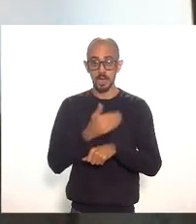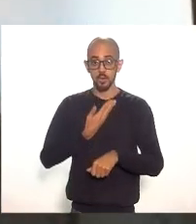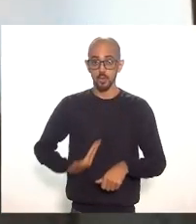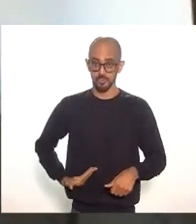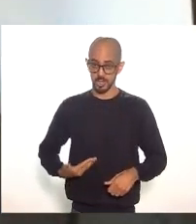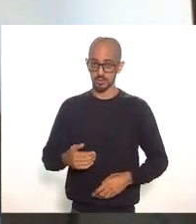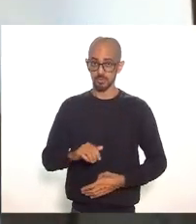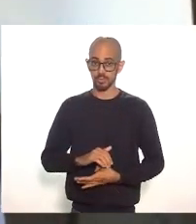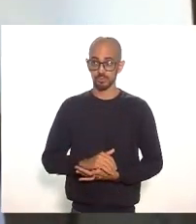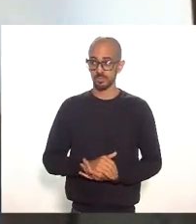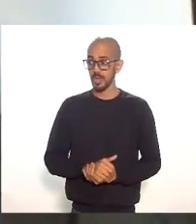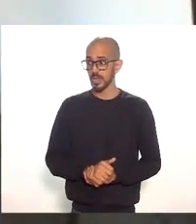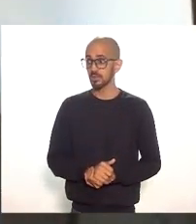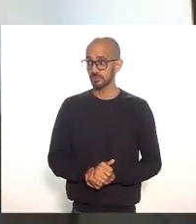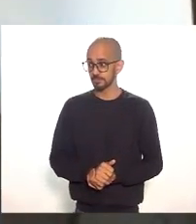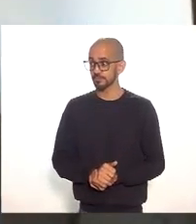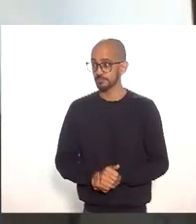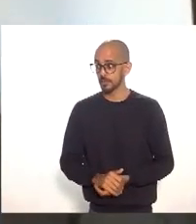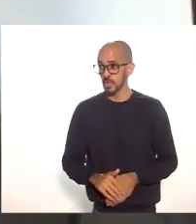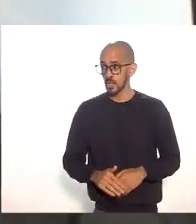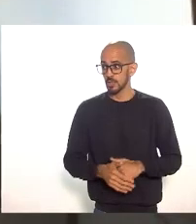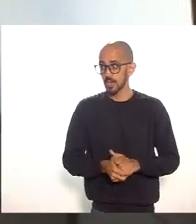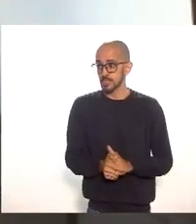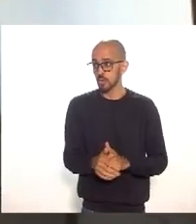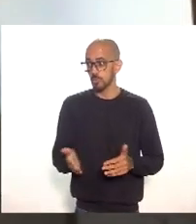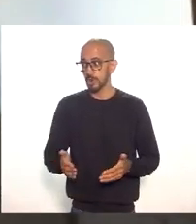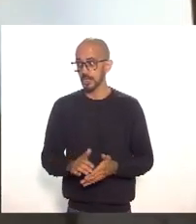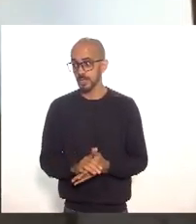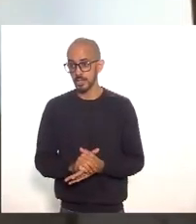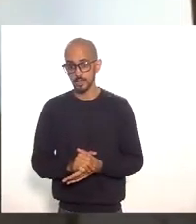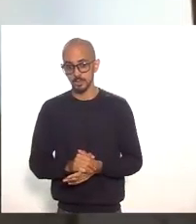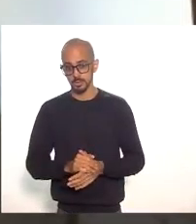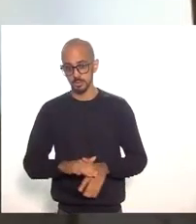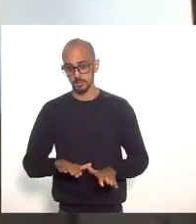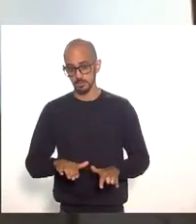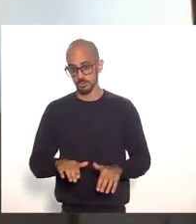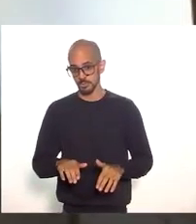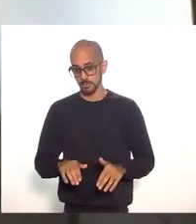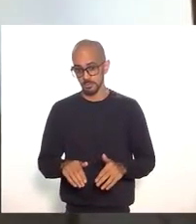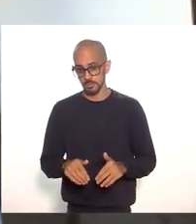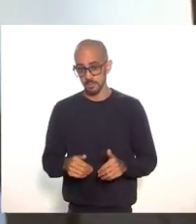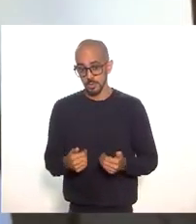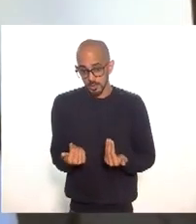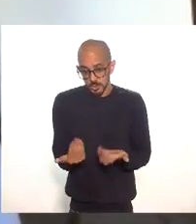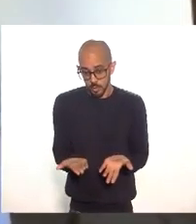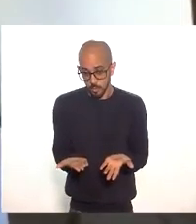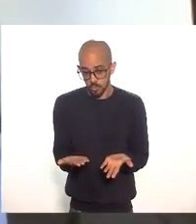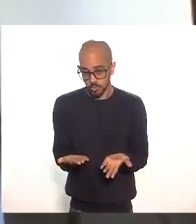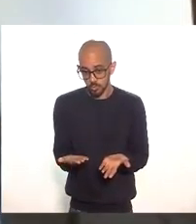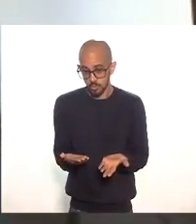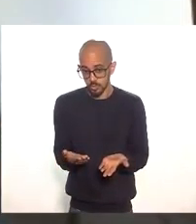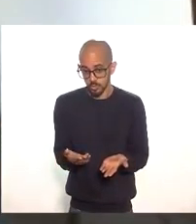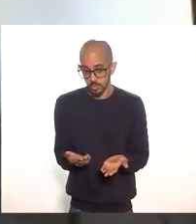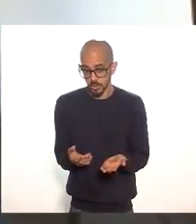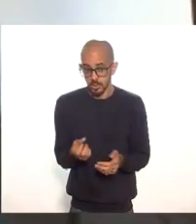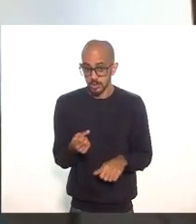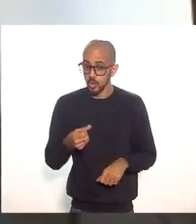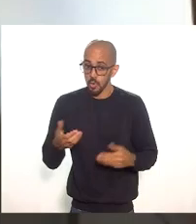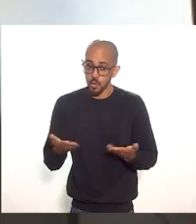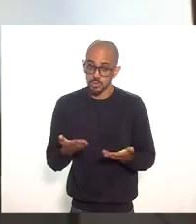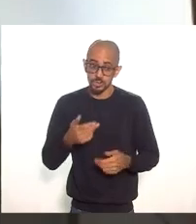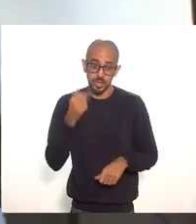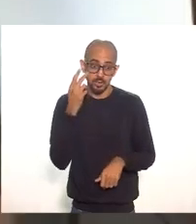queria só chamar a atenção, né, porque o trâmite do processo agora entrou no seu nível normal. Se discute